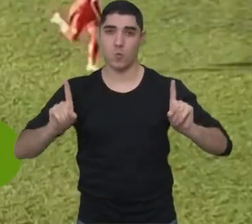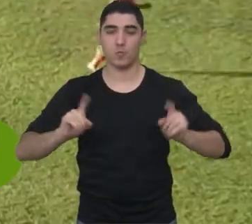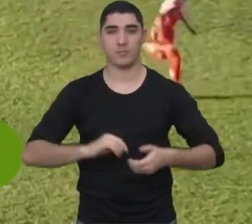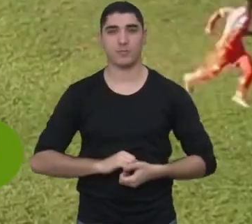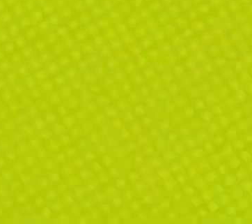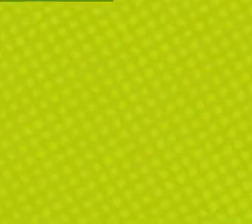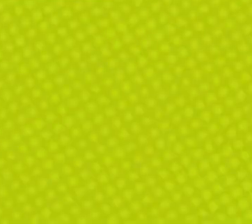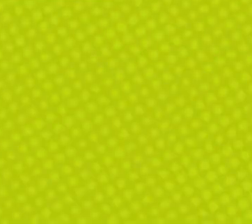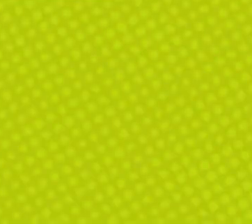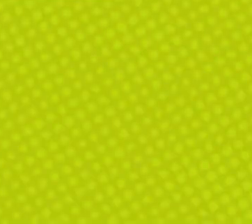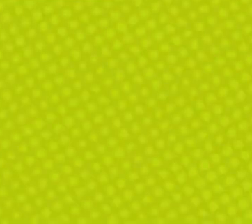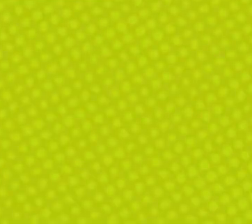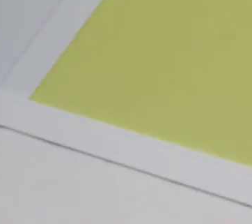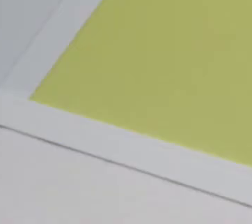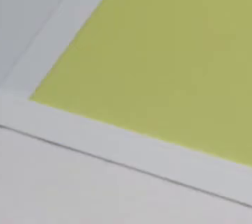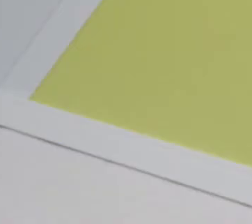1.